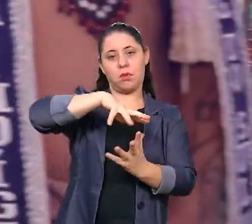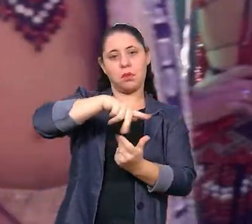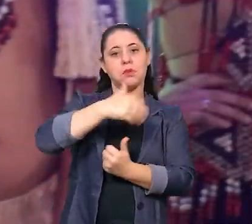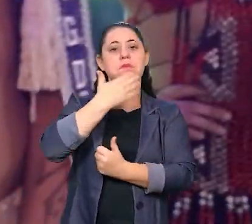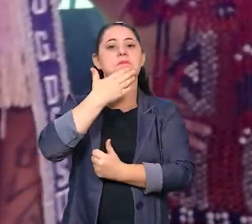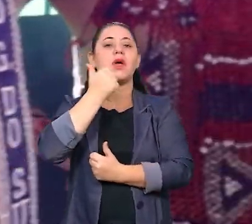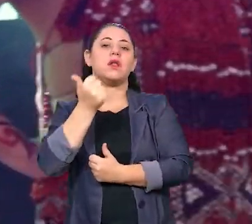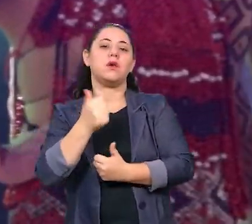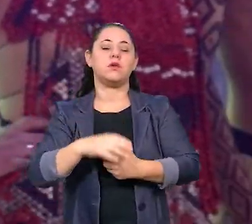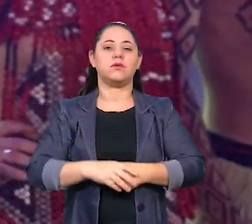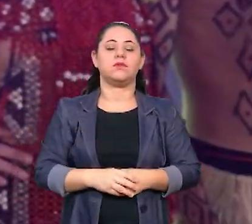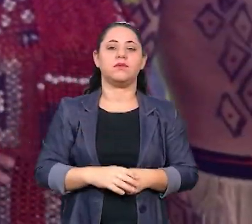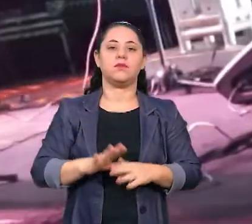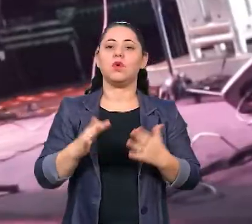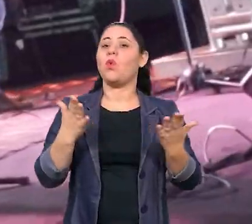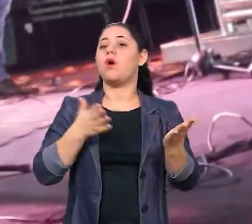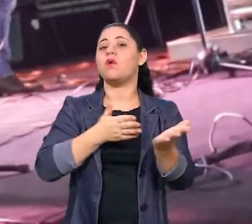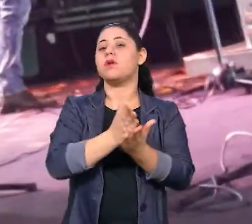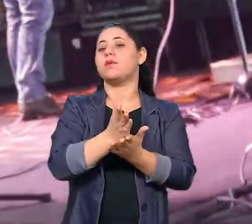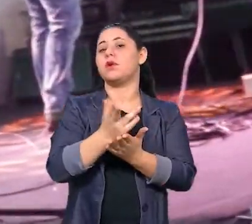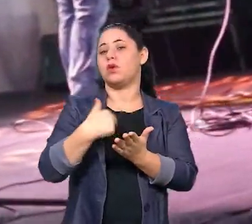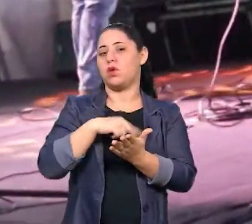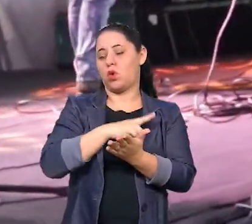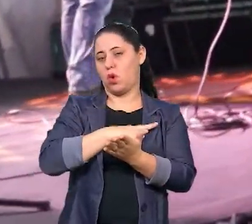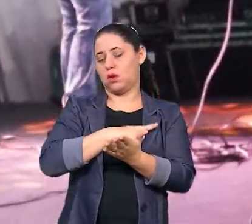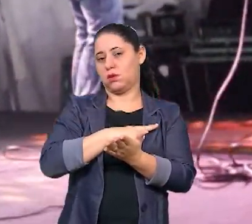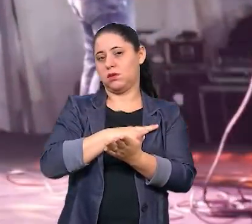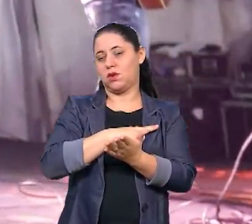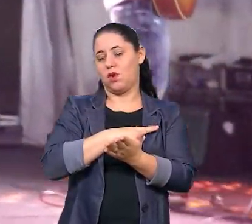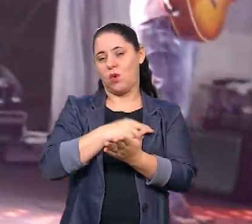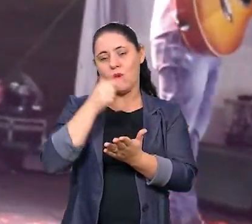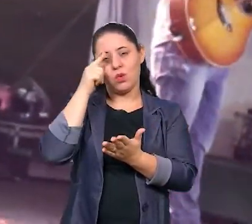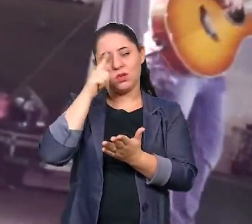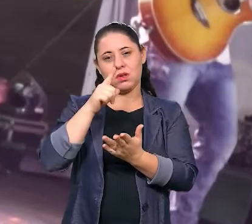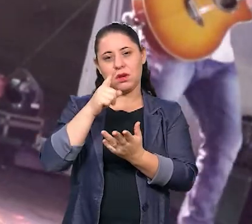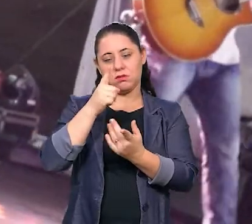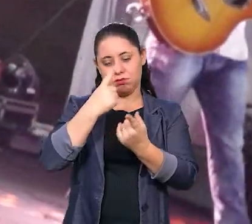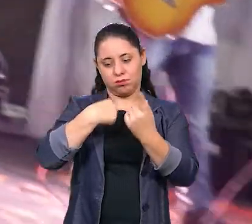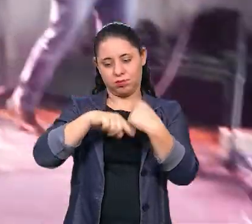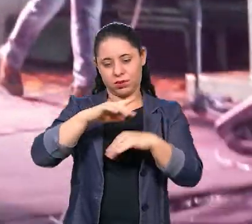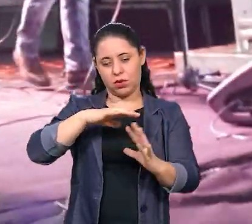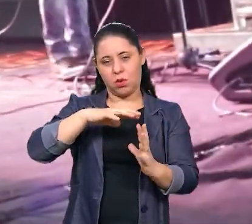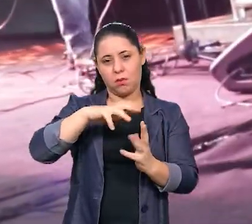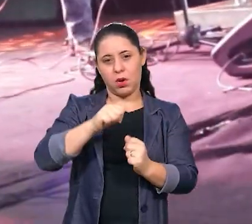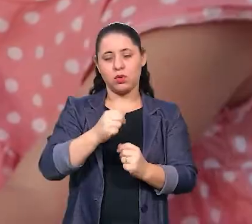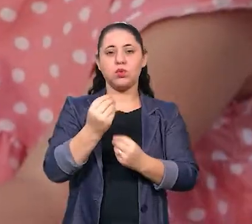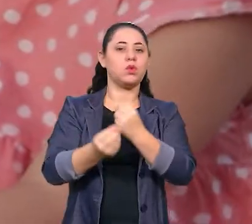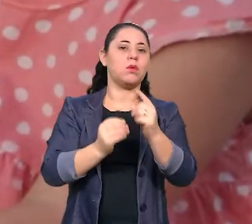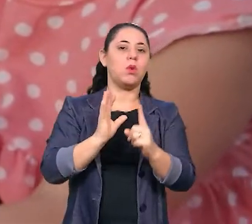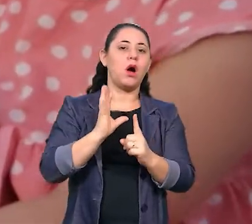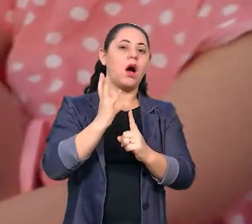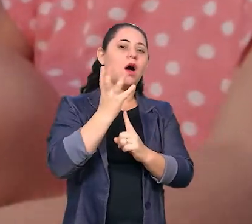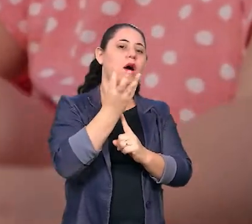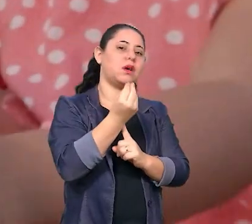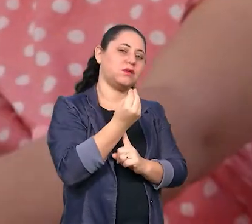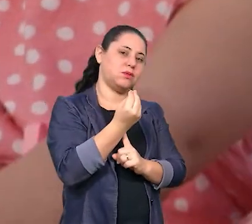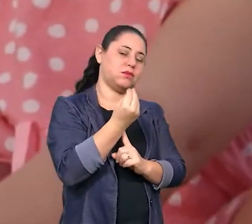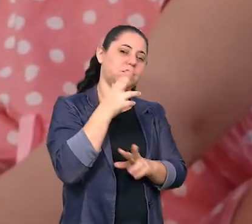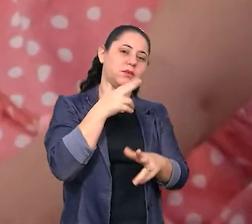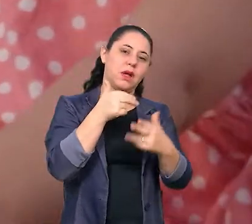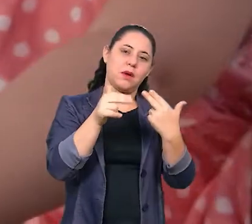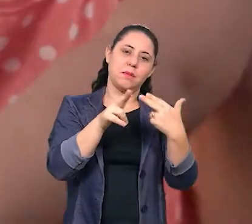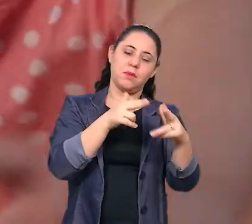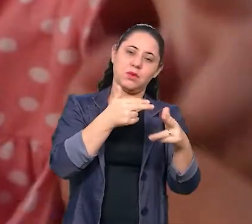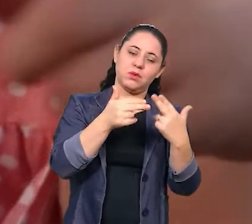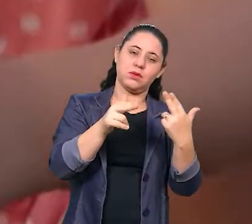caminho para que nós possamos transformar o mundo num lugar melhor? É através da arte, é através da música e vai se